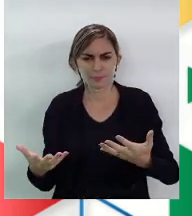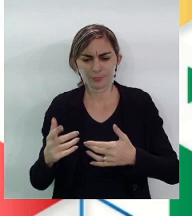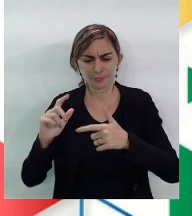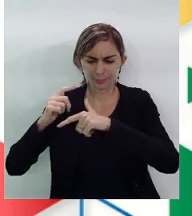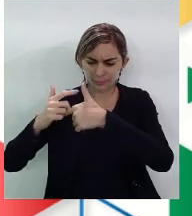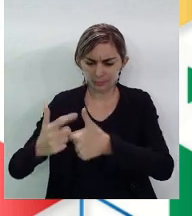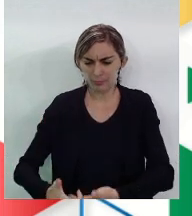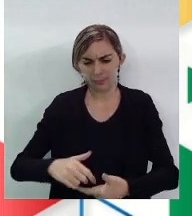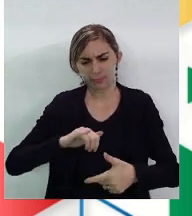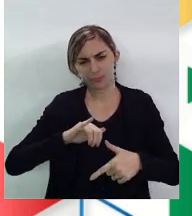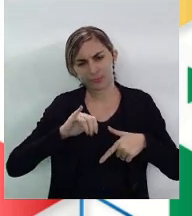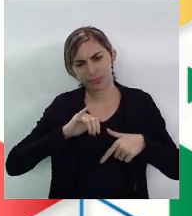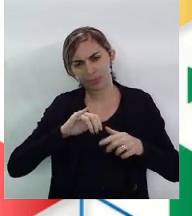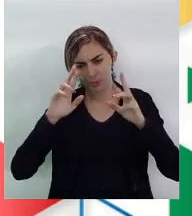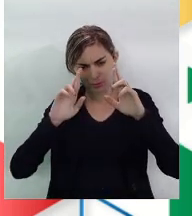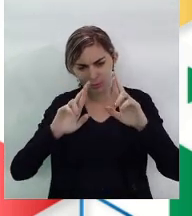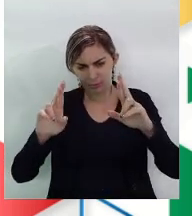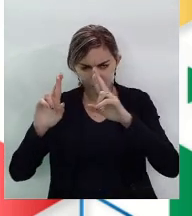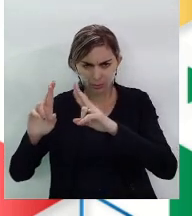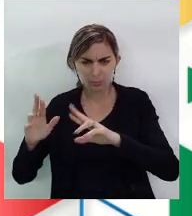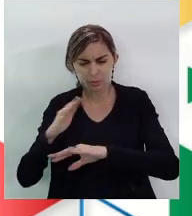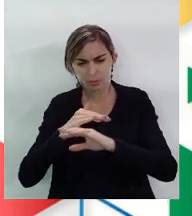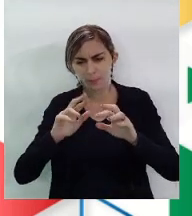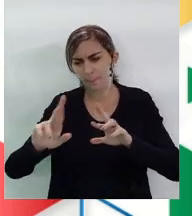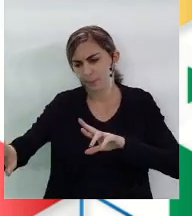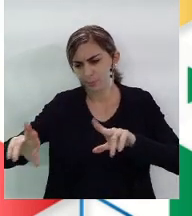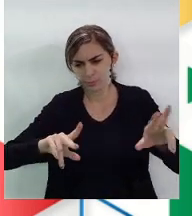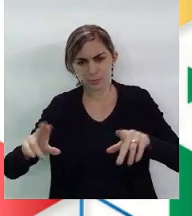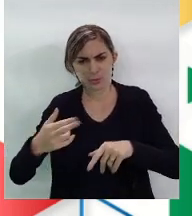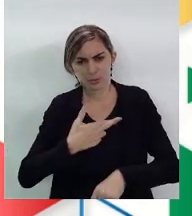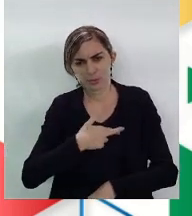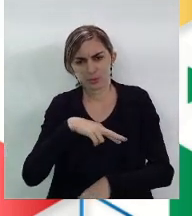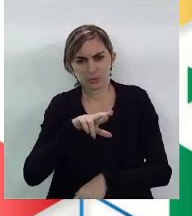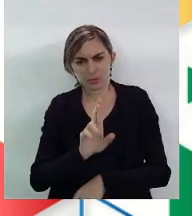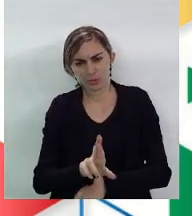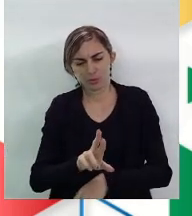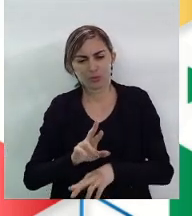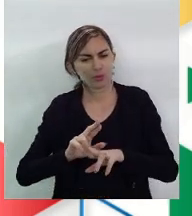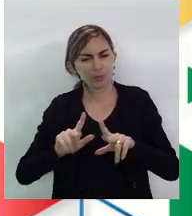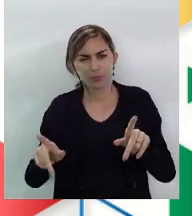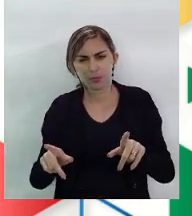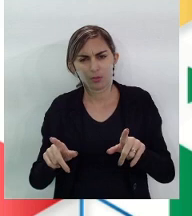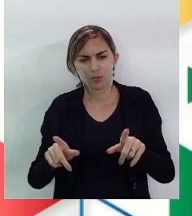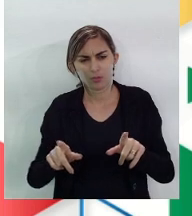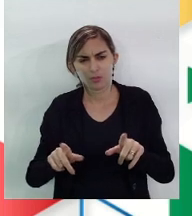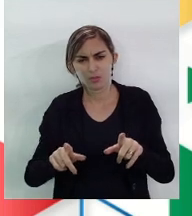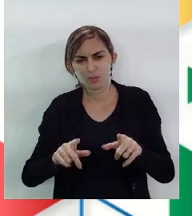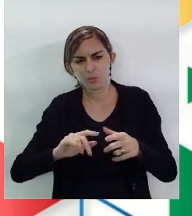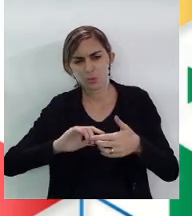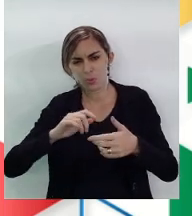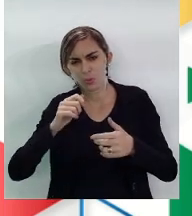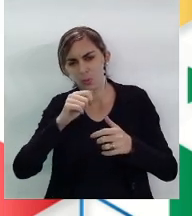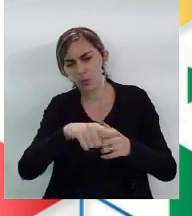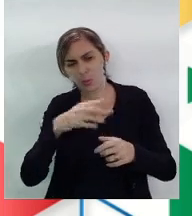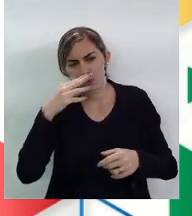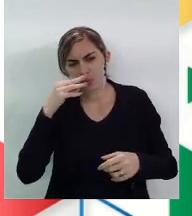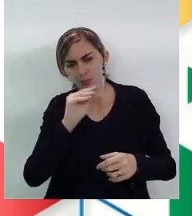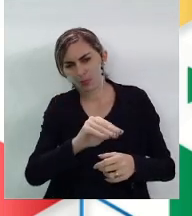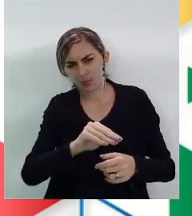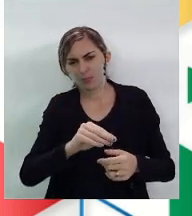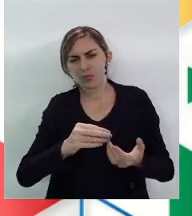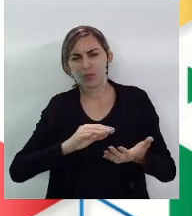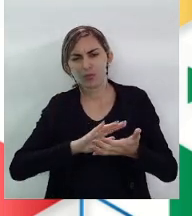tradição judaica respeita a pluralidade religiosa, desde que não venham ferir os mandamentos do